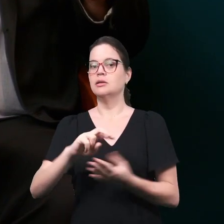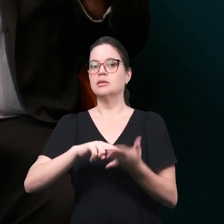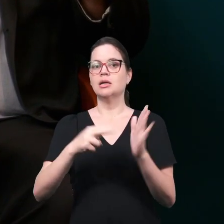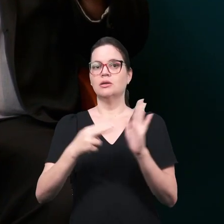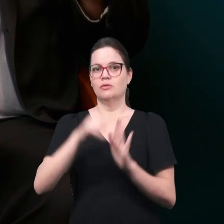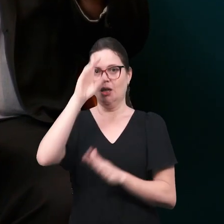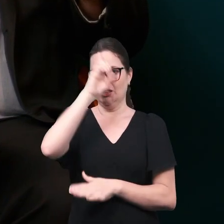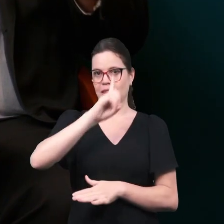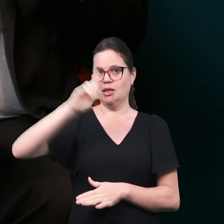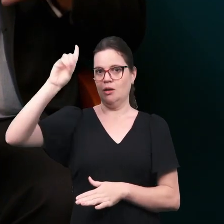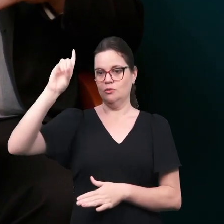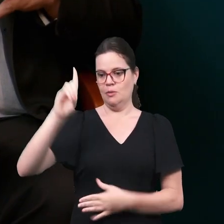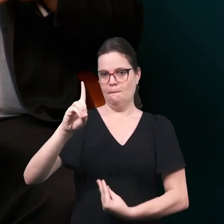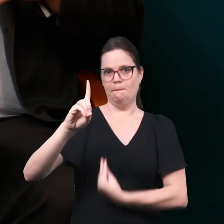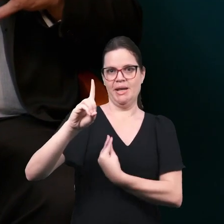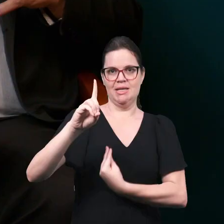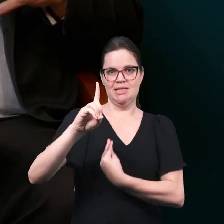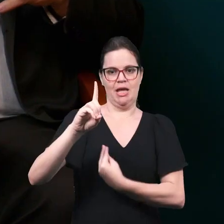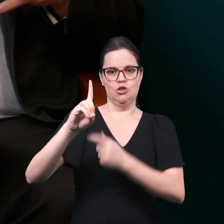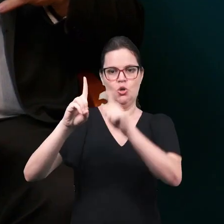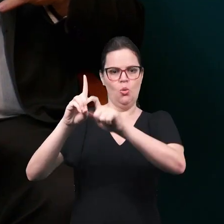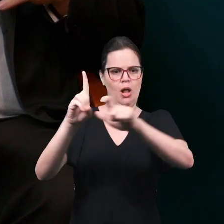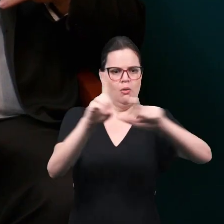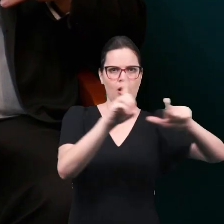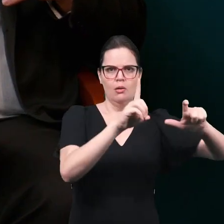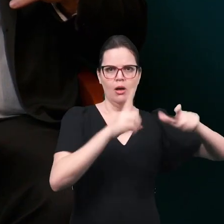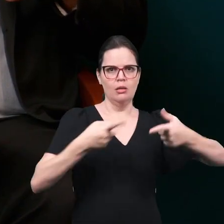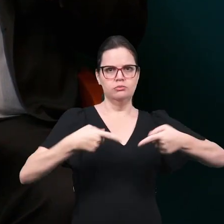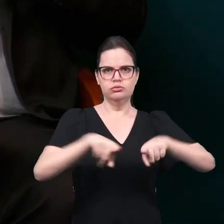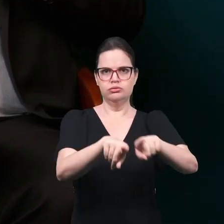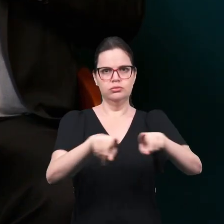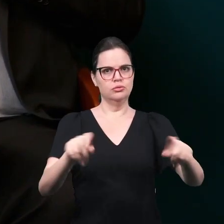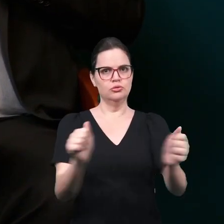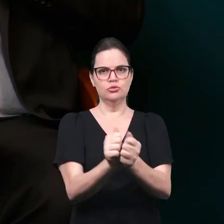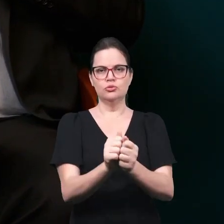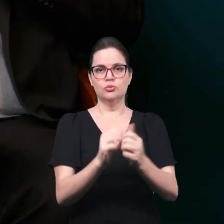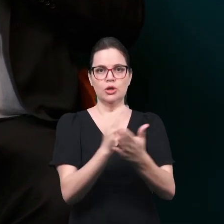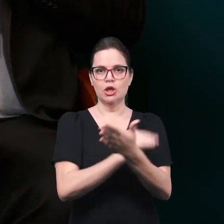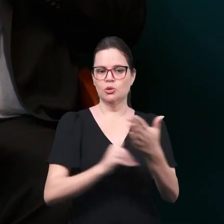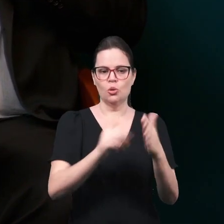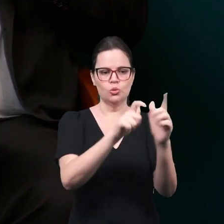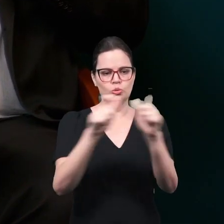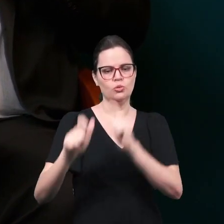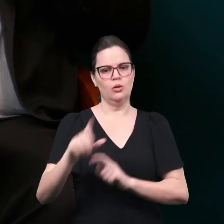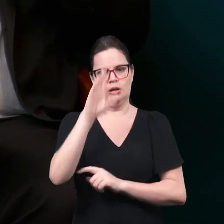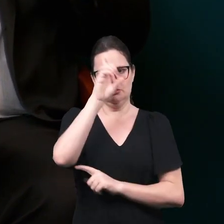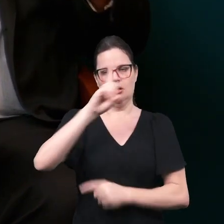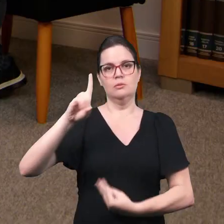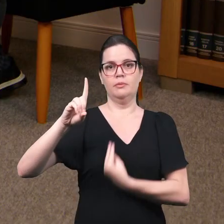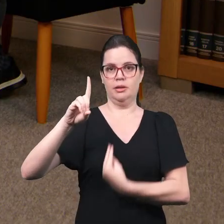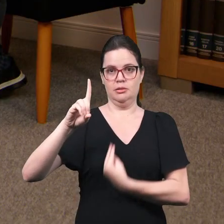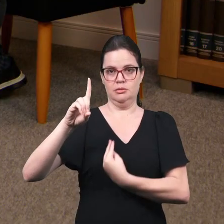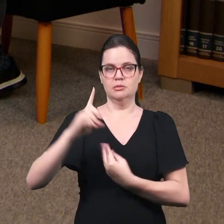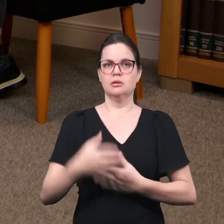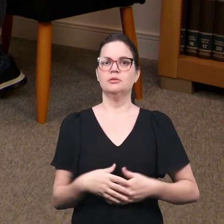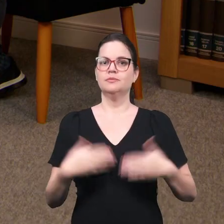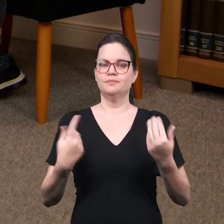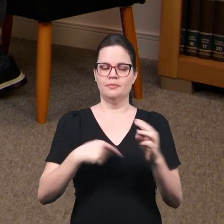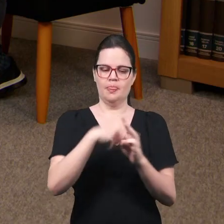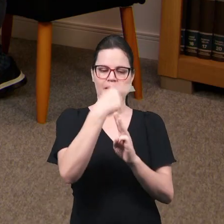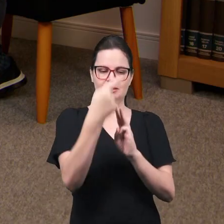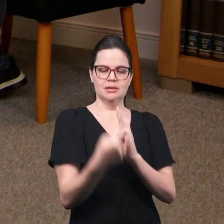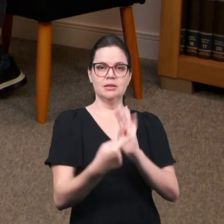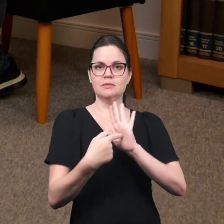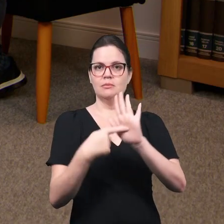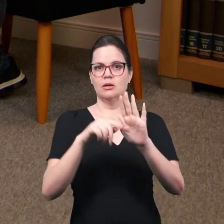esses atributos que são exclusivos a ele para revelar ao homem os seus atributos Amém. Morais. Louvado seja o